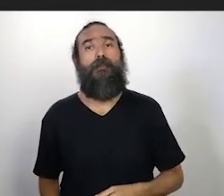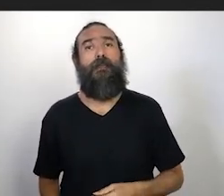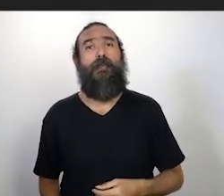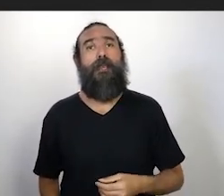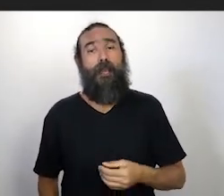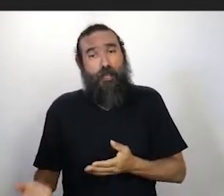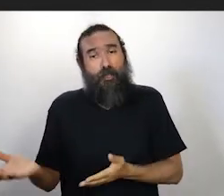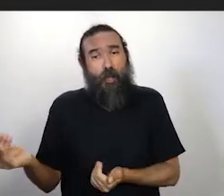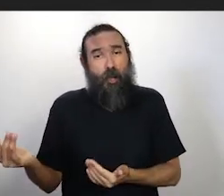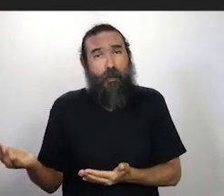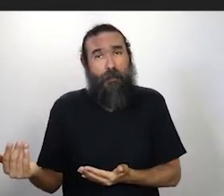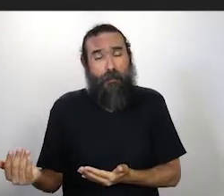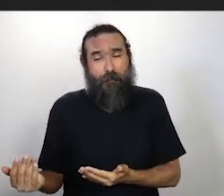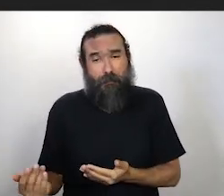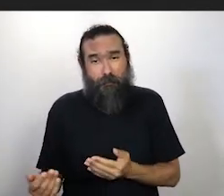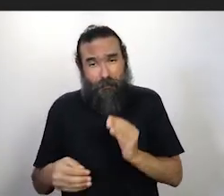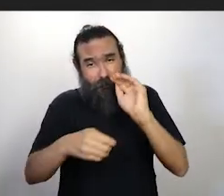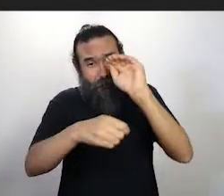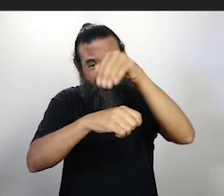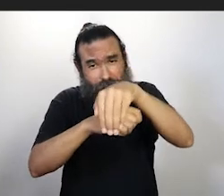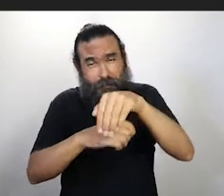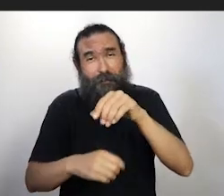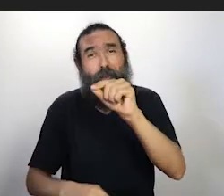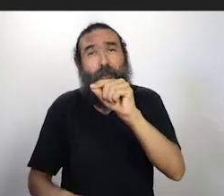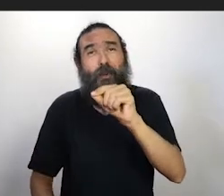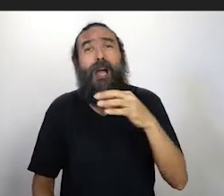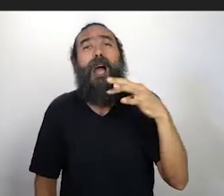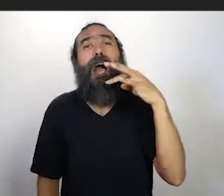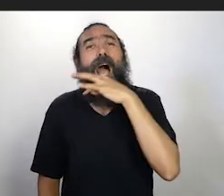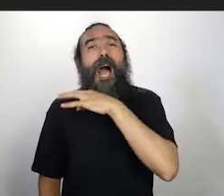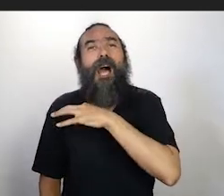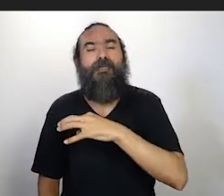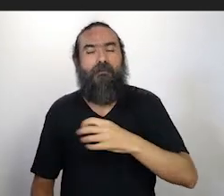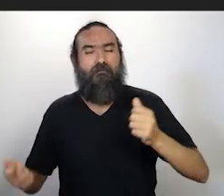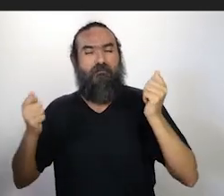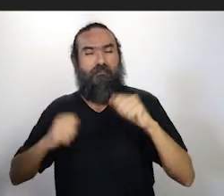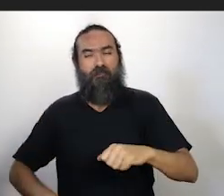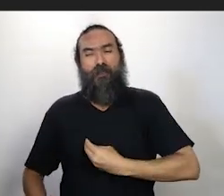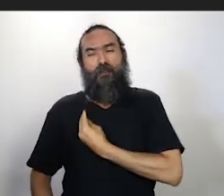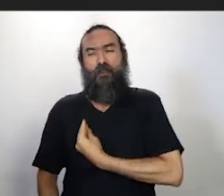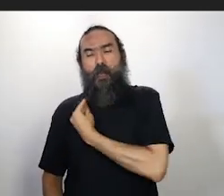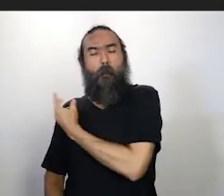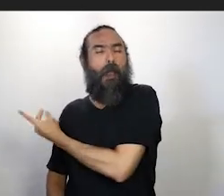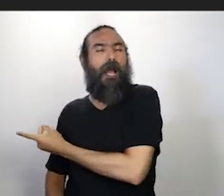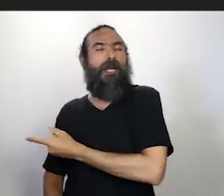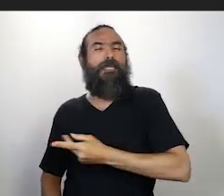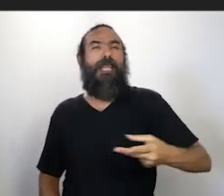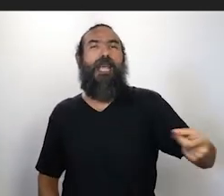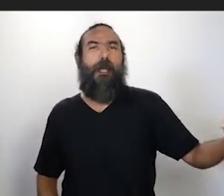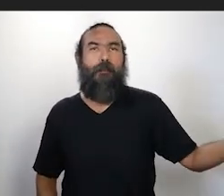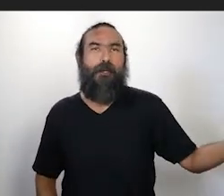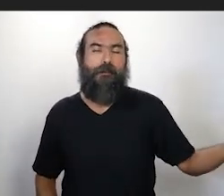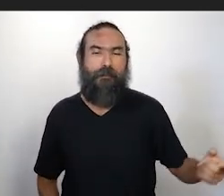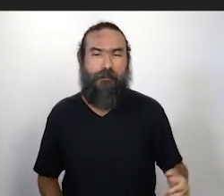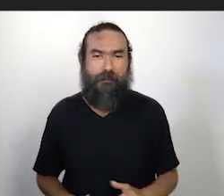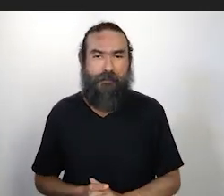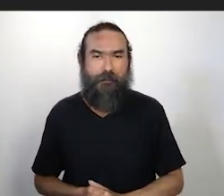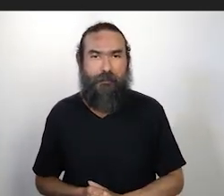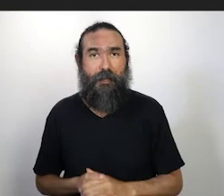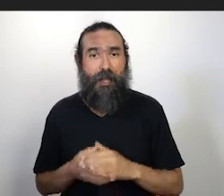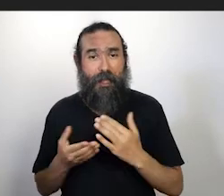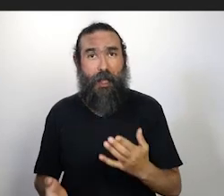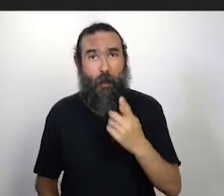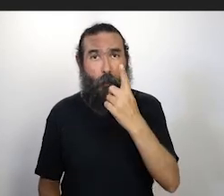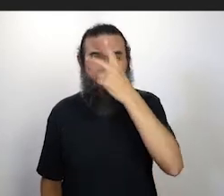sentem imortais. Não é? E também é frase de um grande